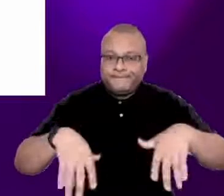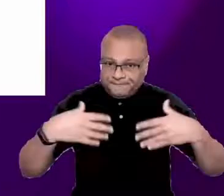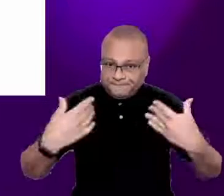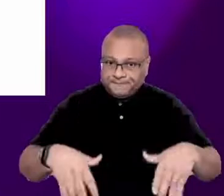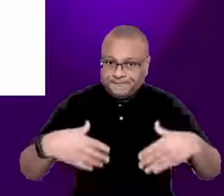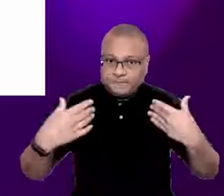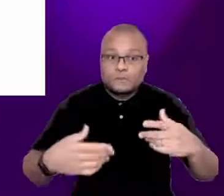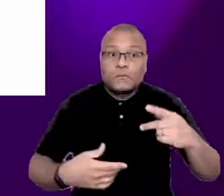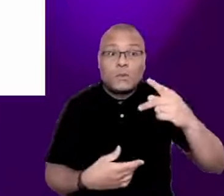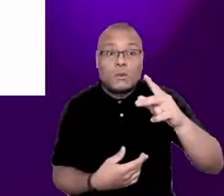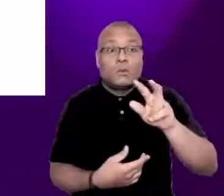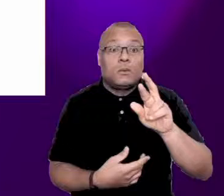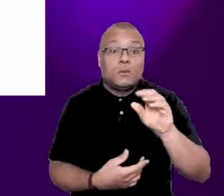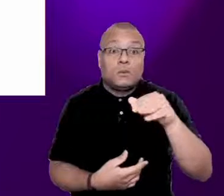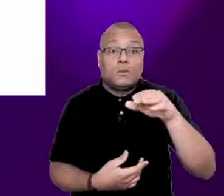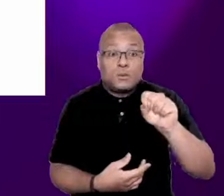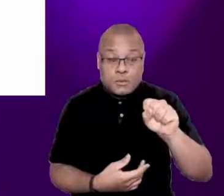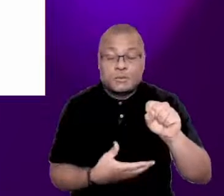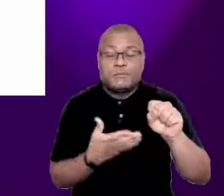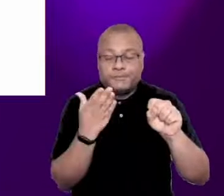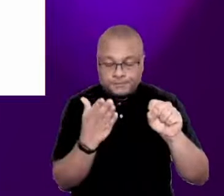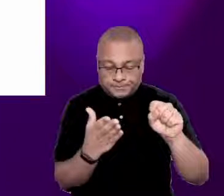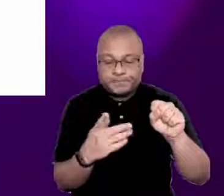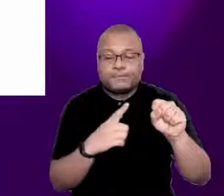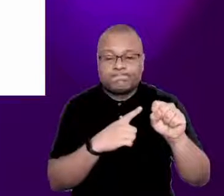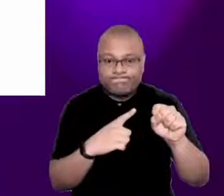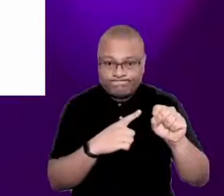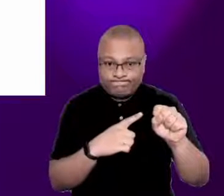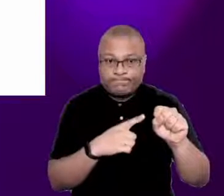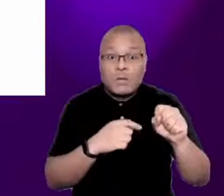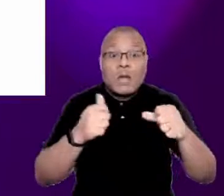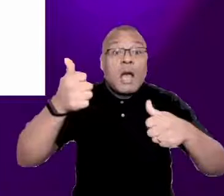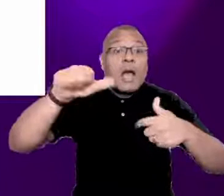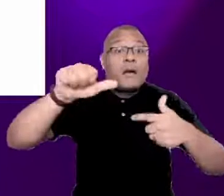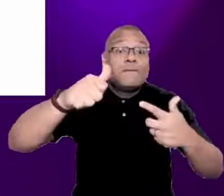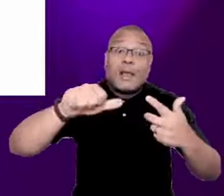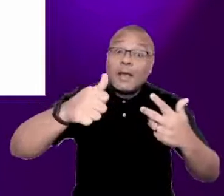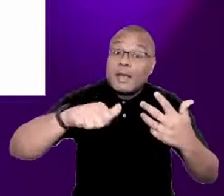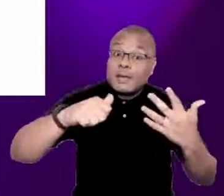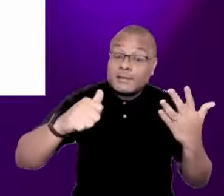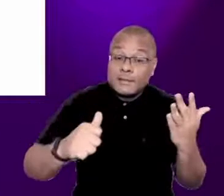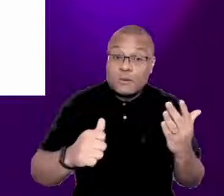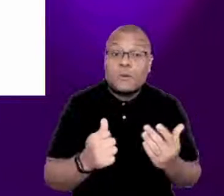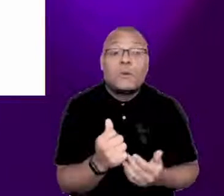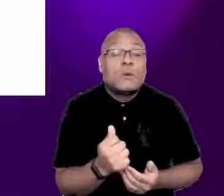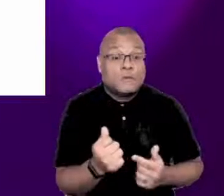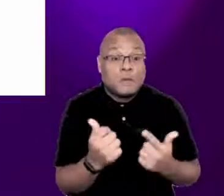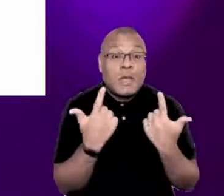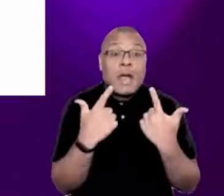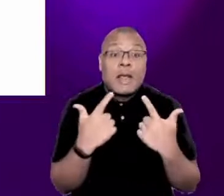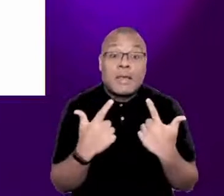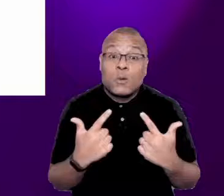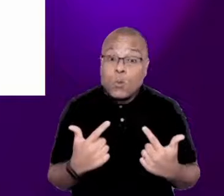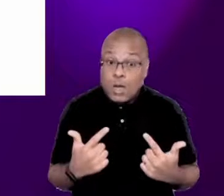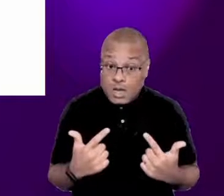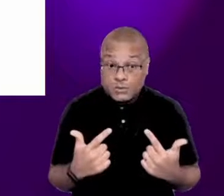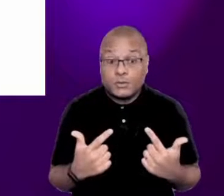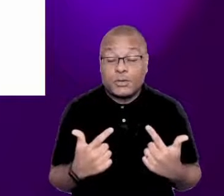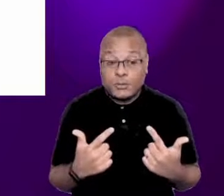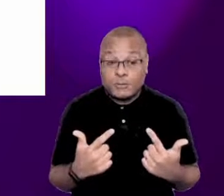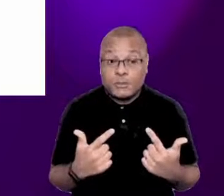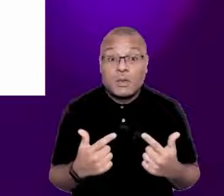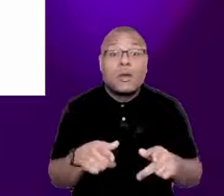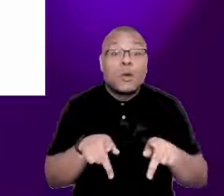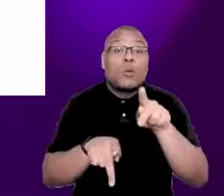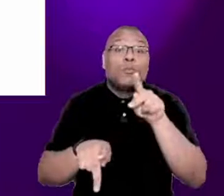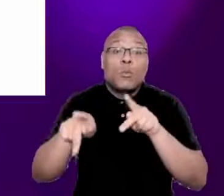PROMs são... tem a questão do modo de avaliação, da linguagem, a gente tem ainda populações